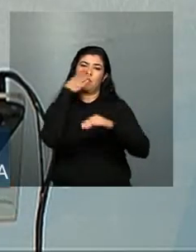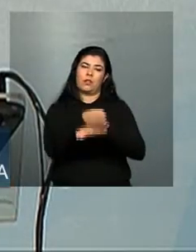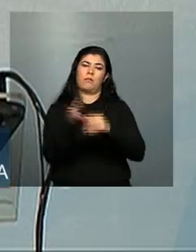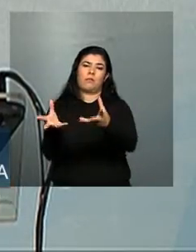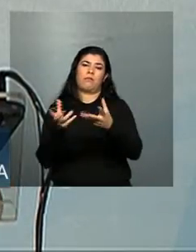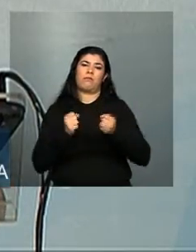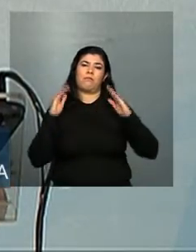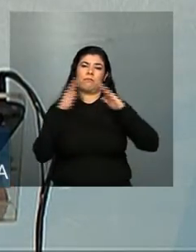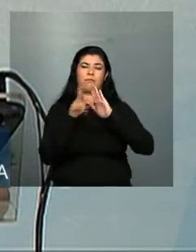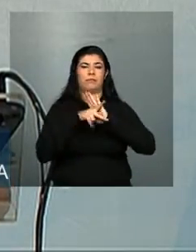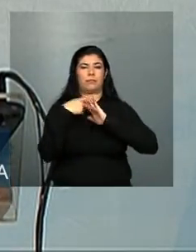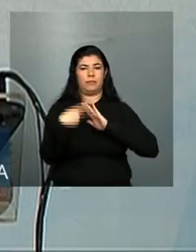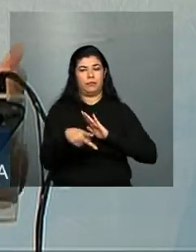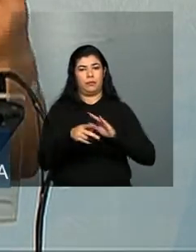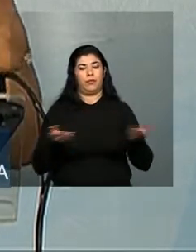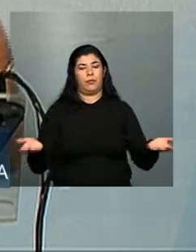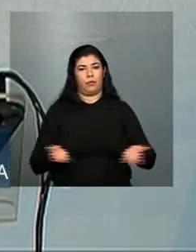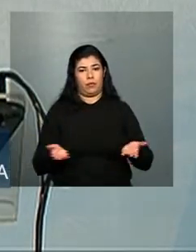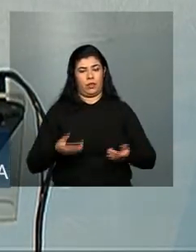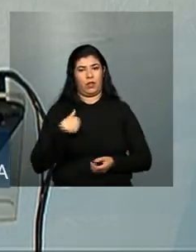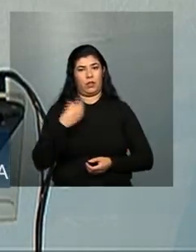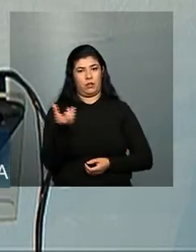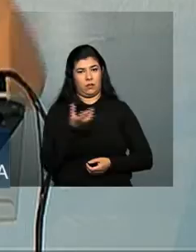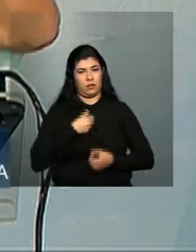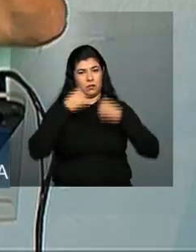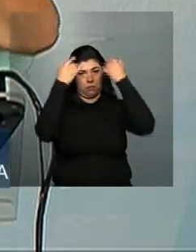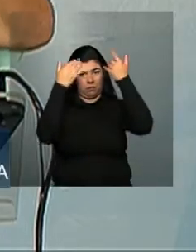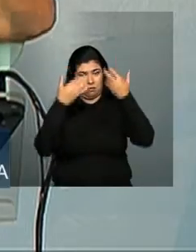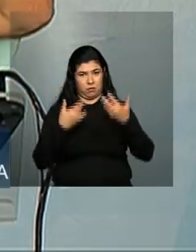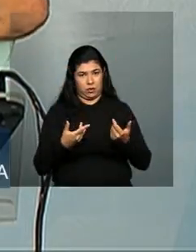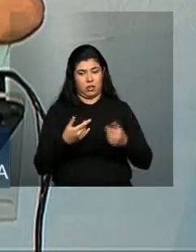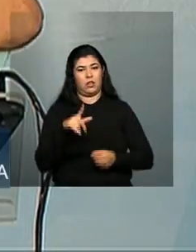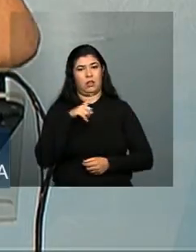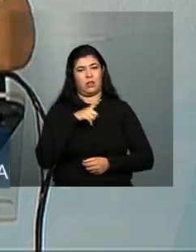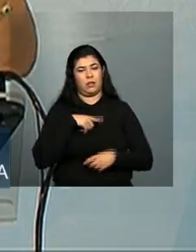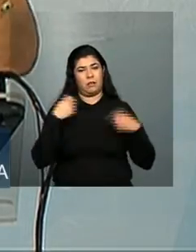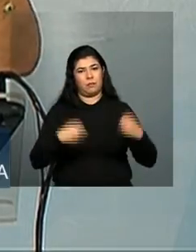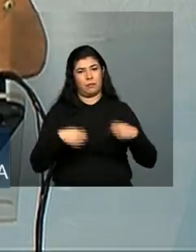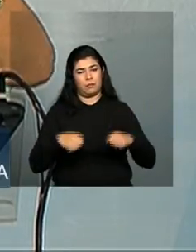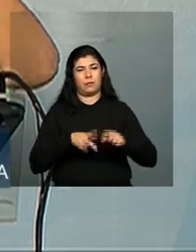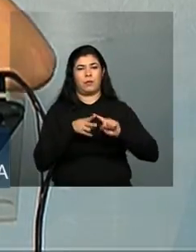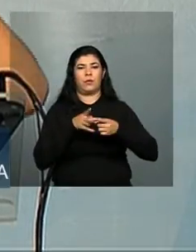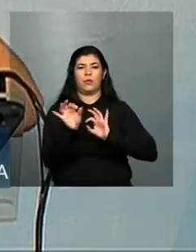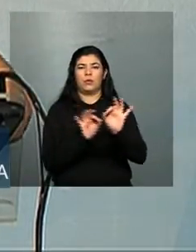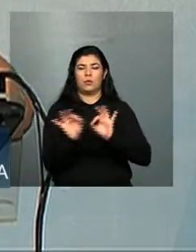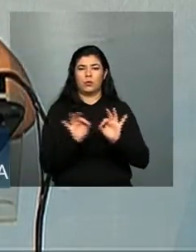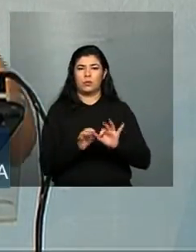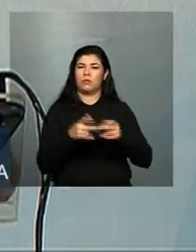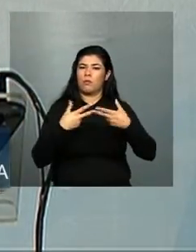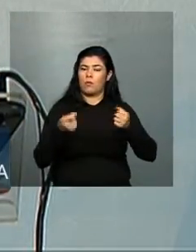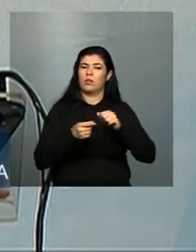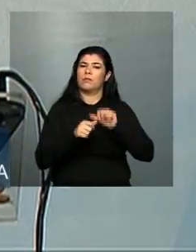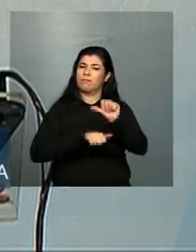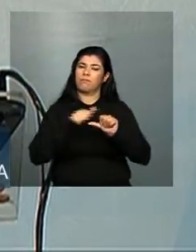casa. Agora, eu queria usar isso para falar, então eu disse que a gente tem de corrigir. Tem coisa que você